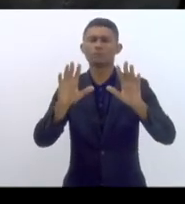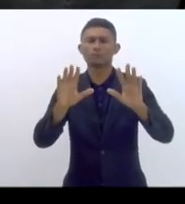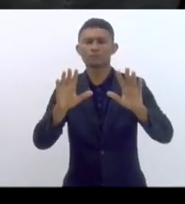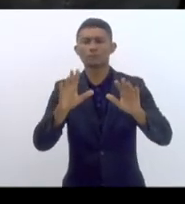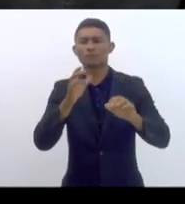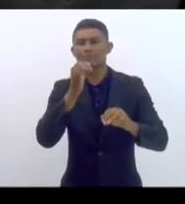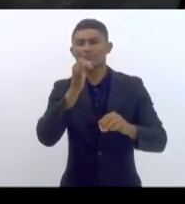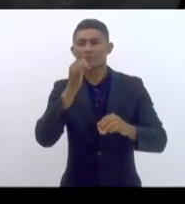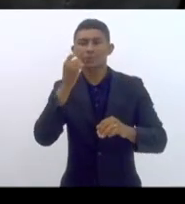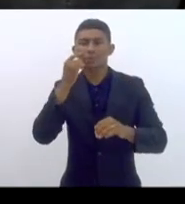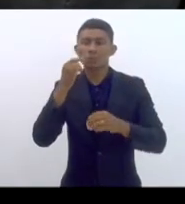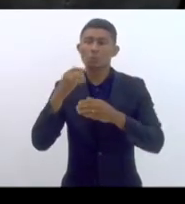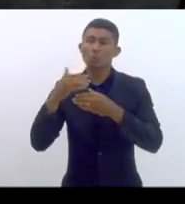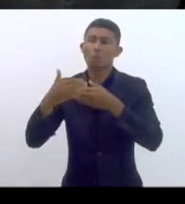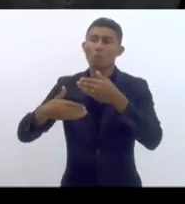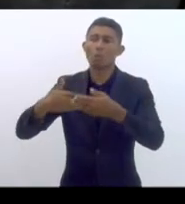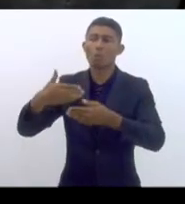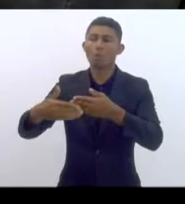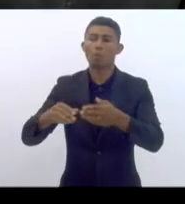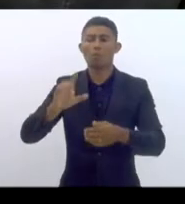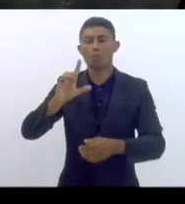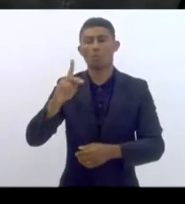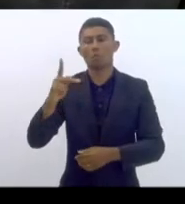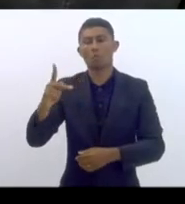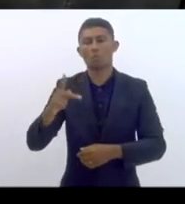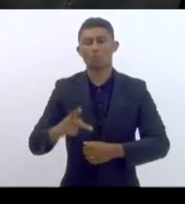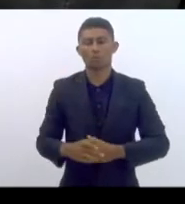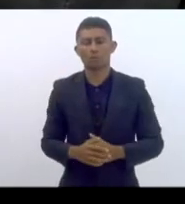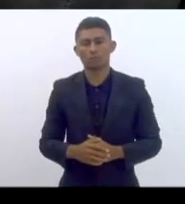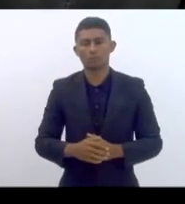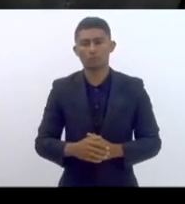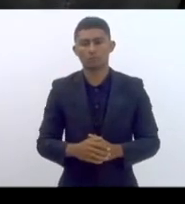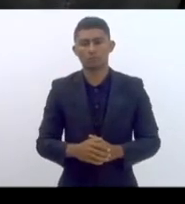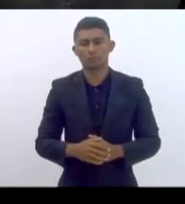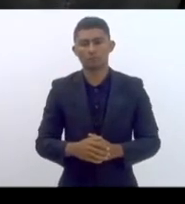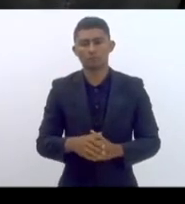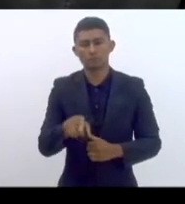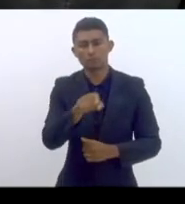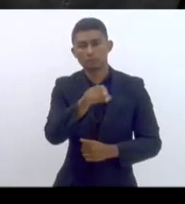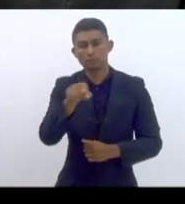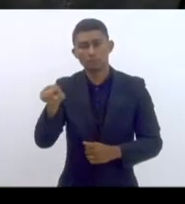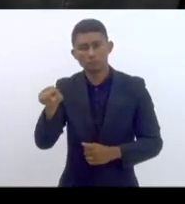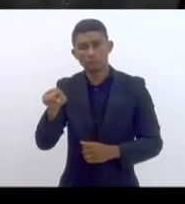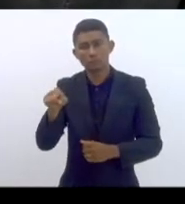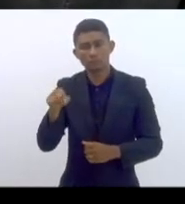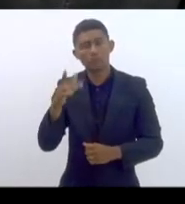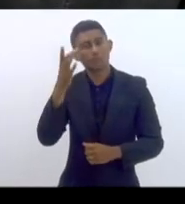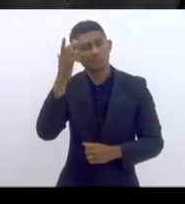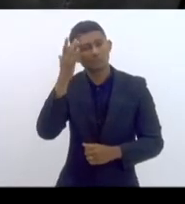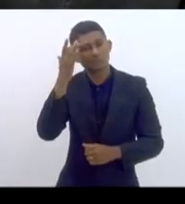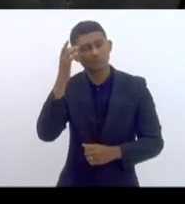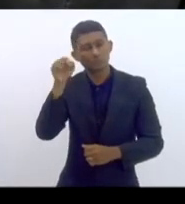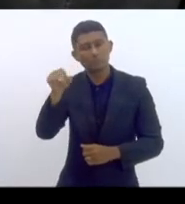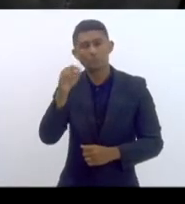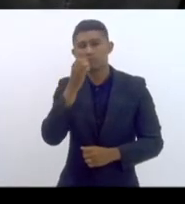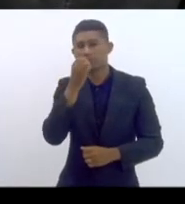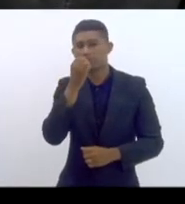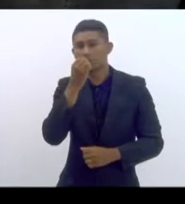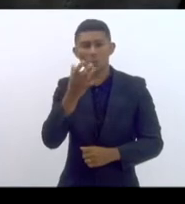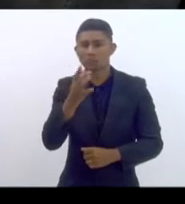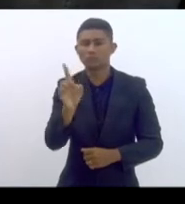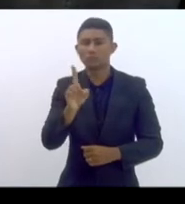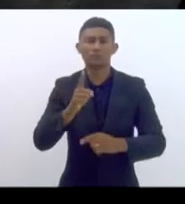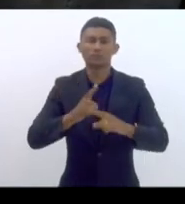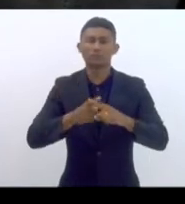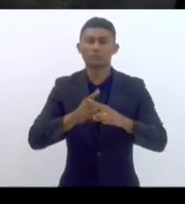nos próximos, aí eu já estou me adiantando também, as projeções não estão, talvez, tão boas, porque